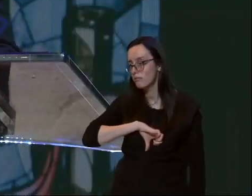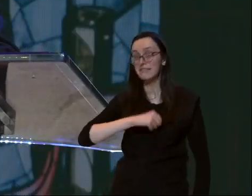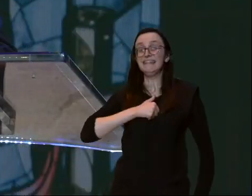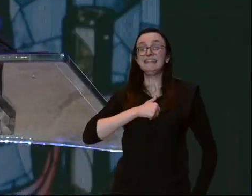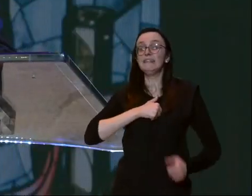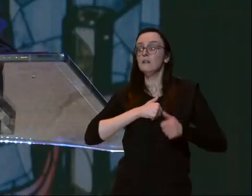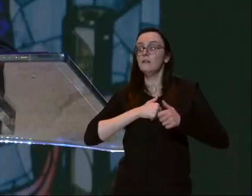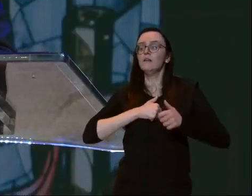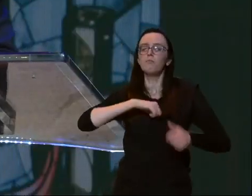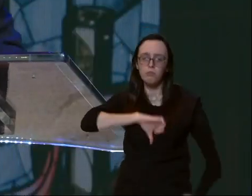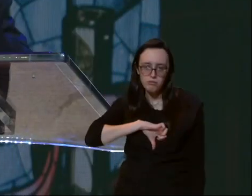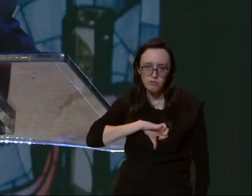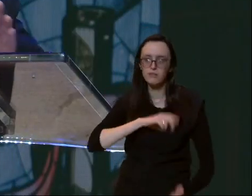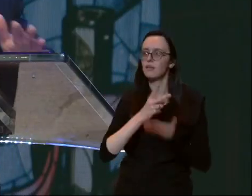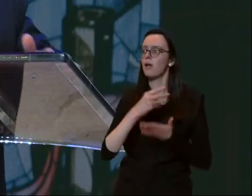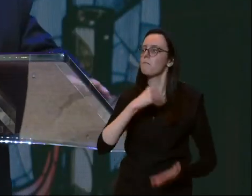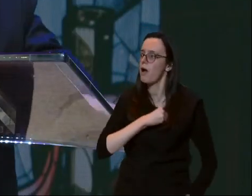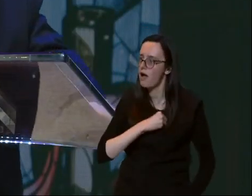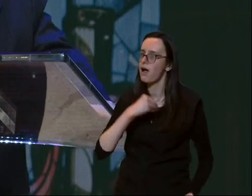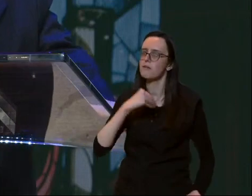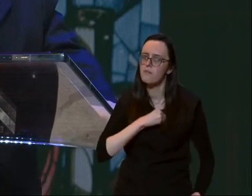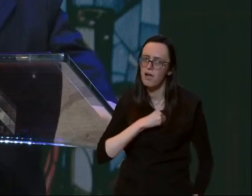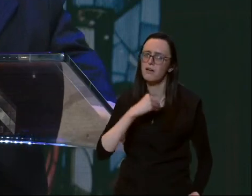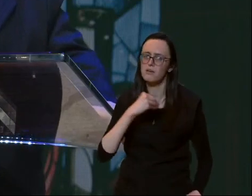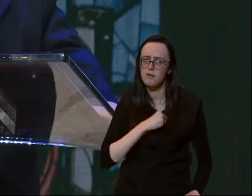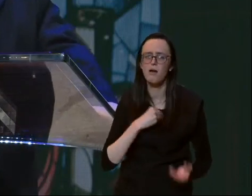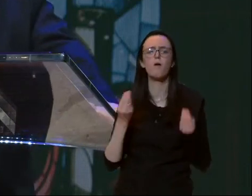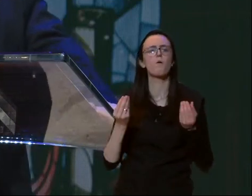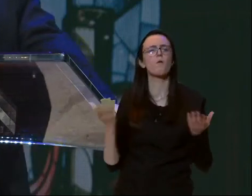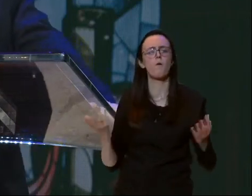com os meus pecados, como é que eu me sinto?